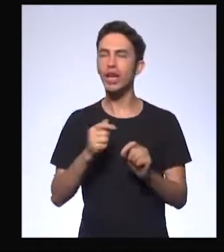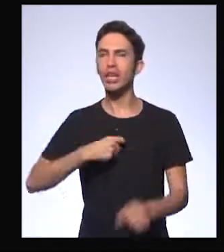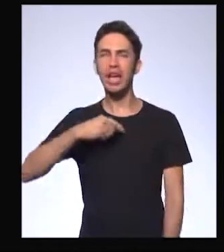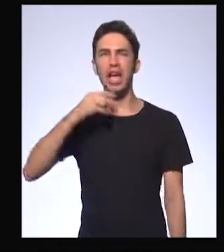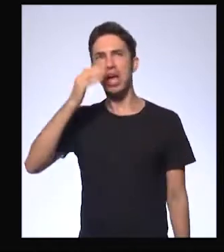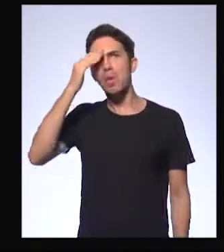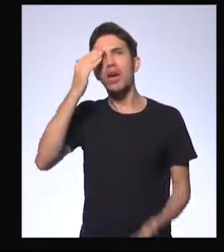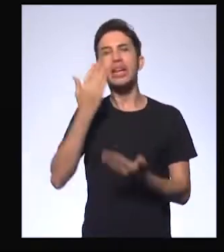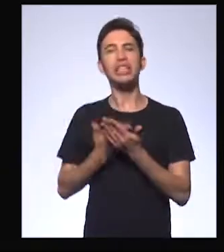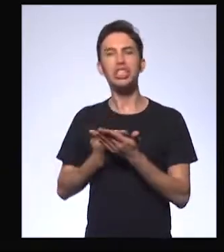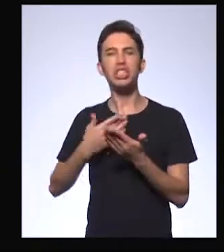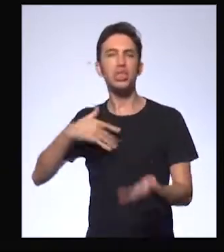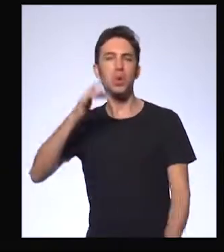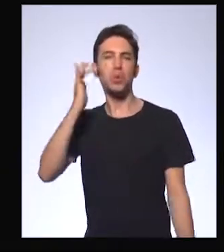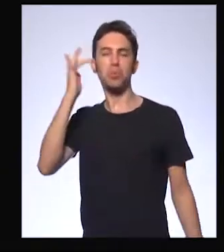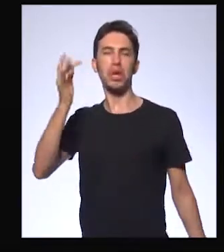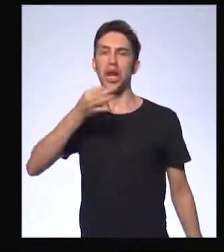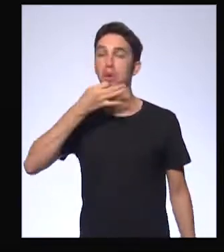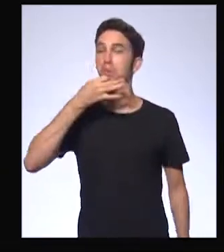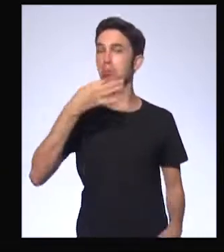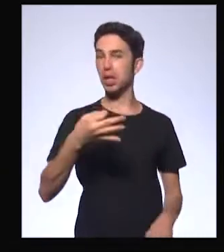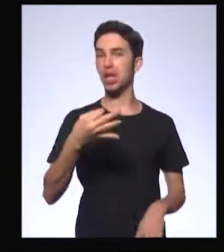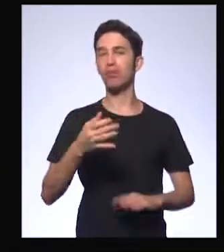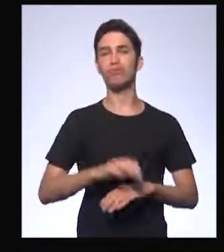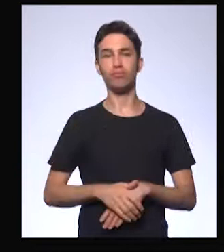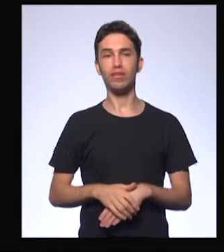ela acredita, é a opinião dela.